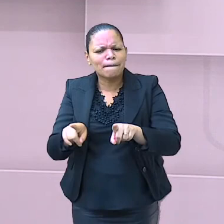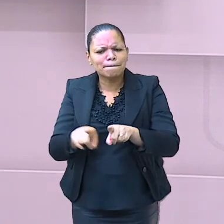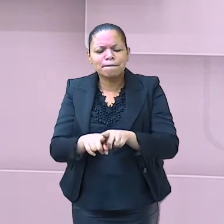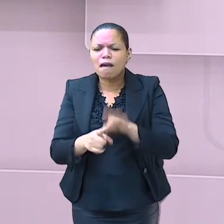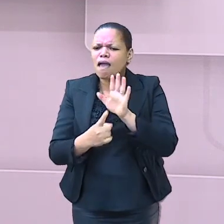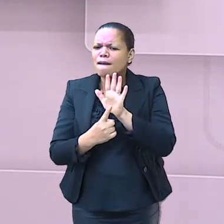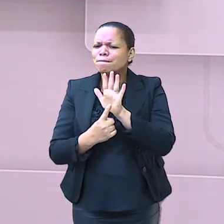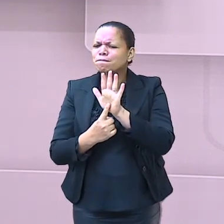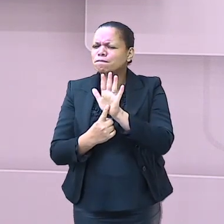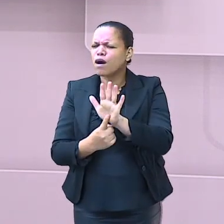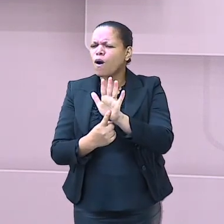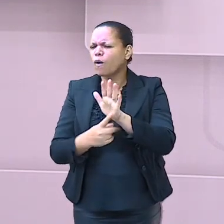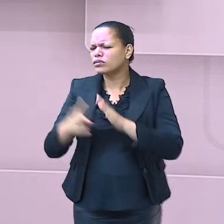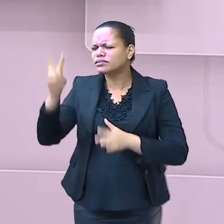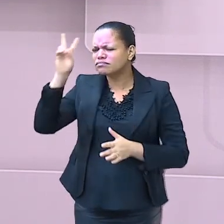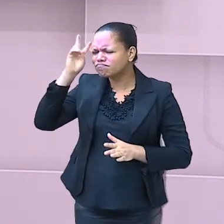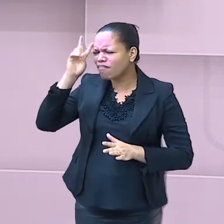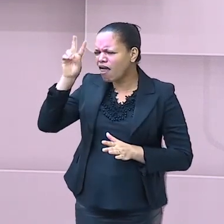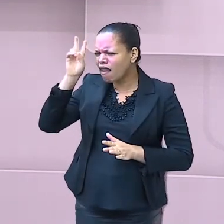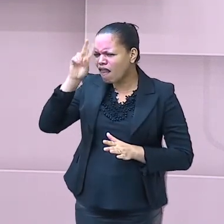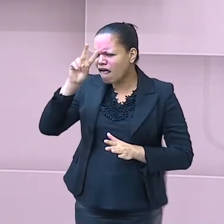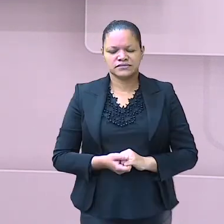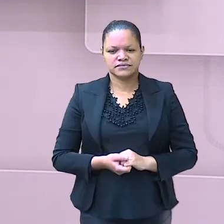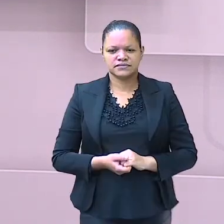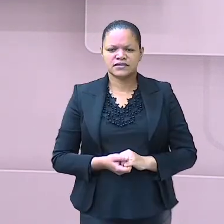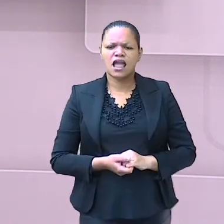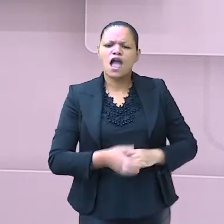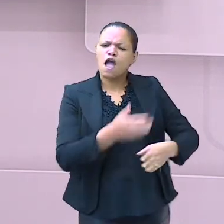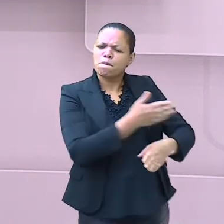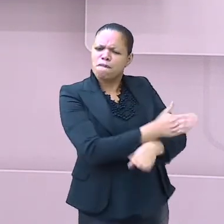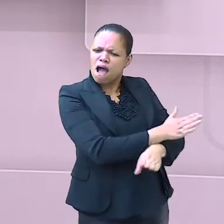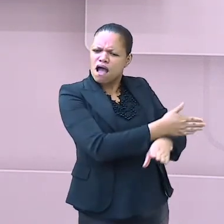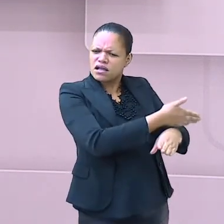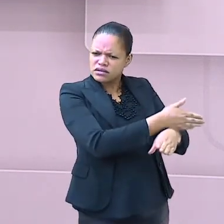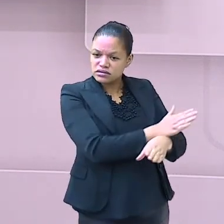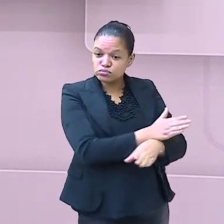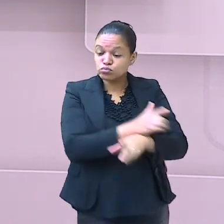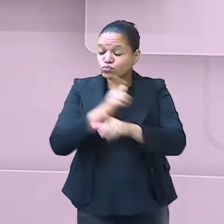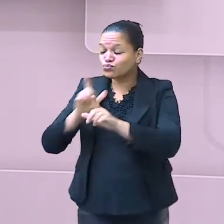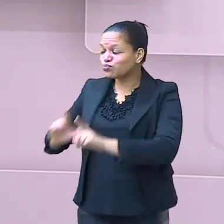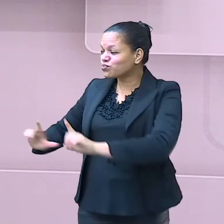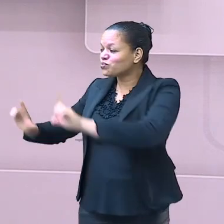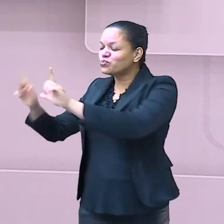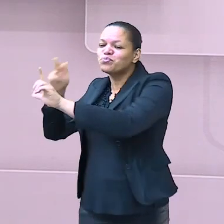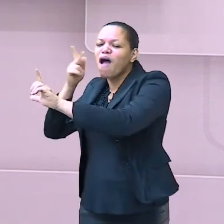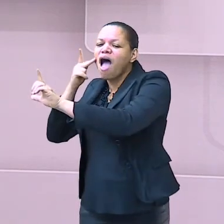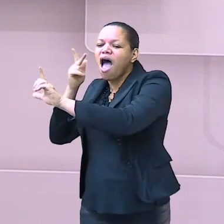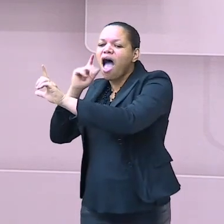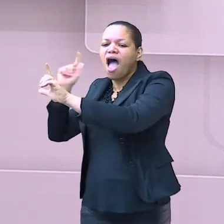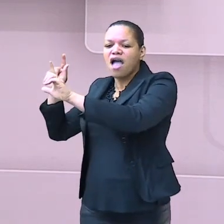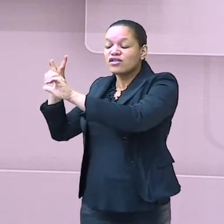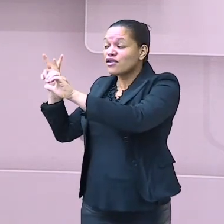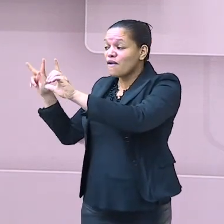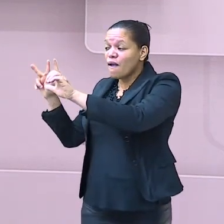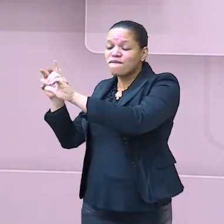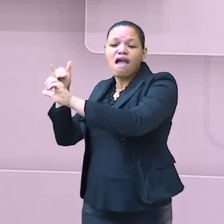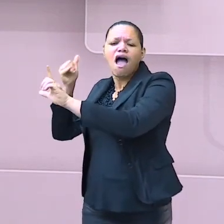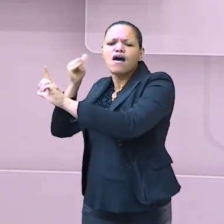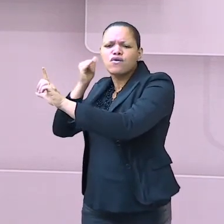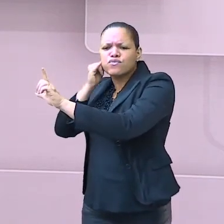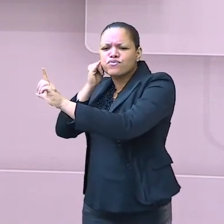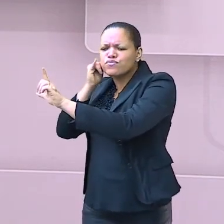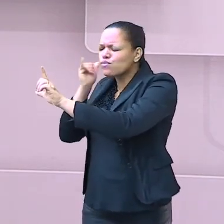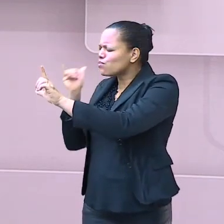todas as vezes que você lê um contexto no passado. E para acessar a nossa plataforma SMED-GV, aponte